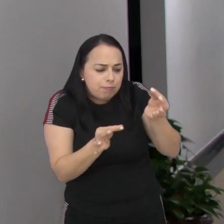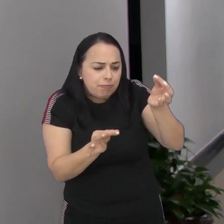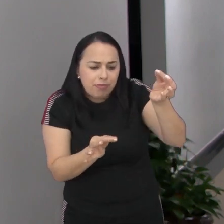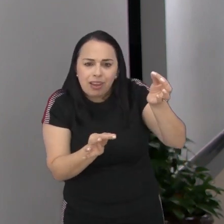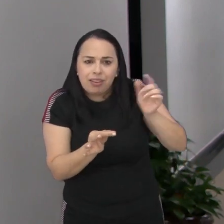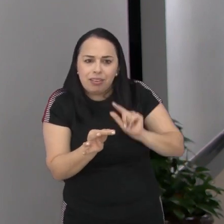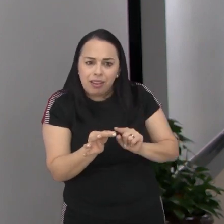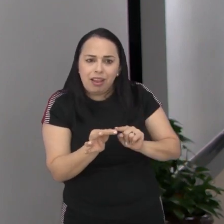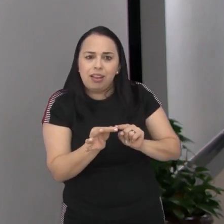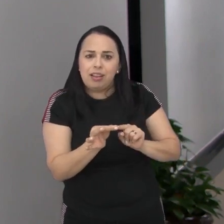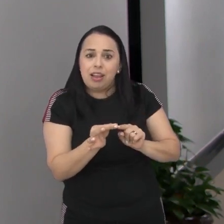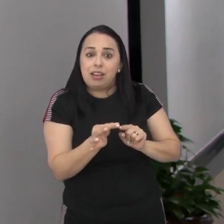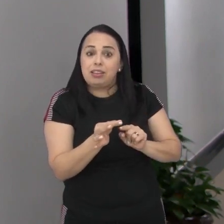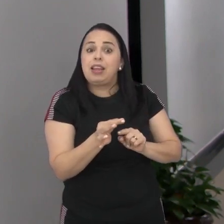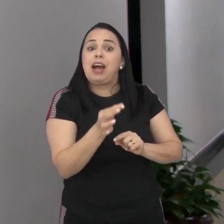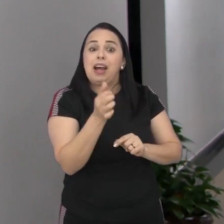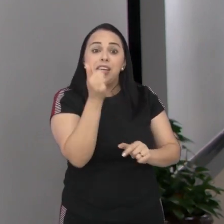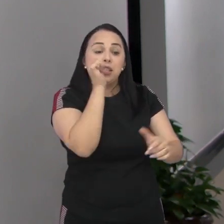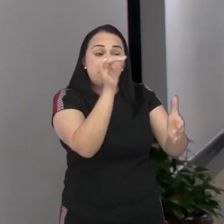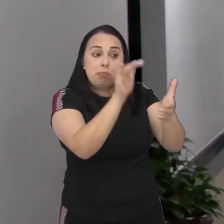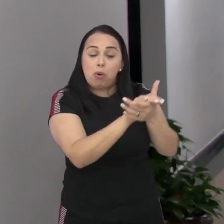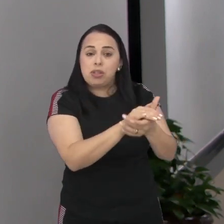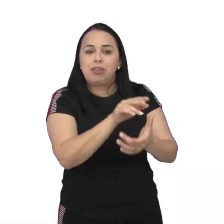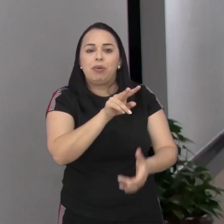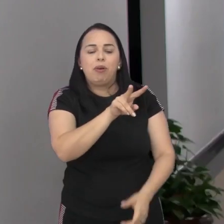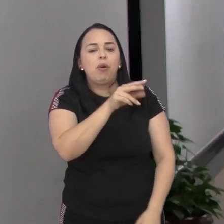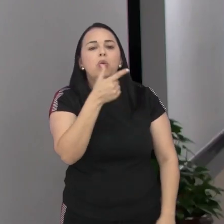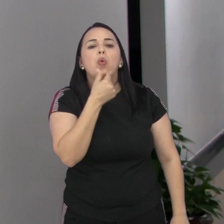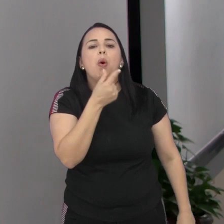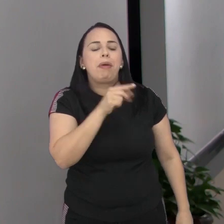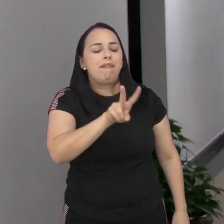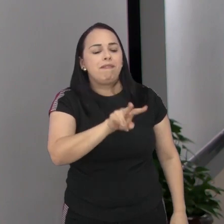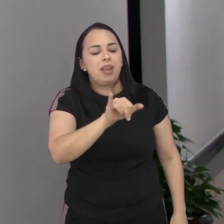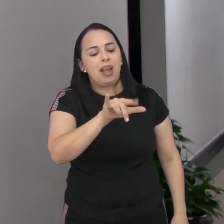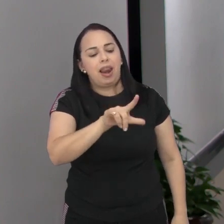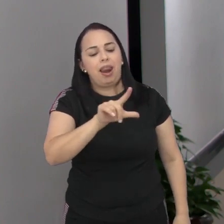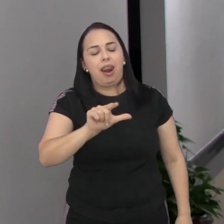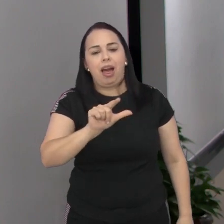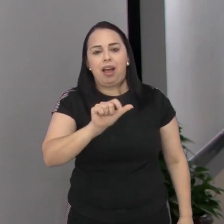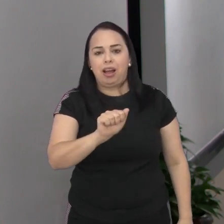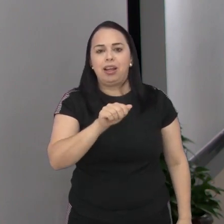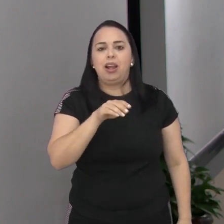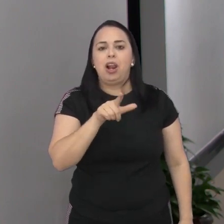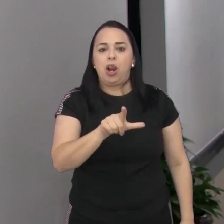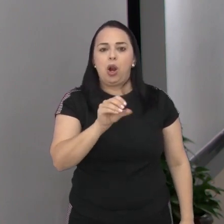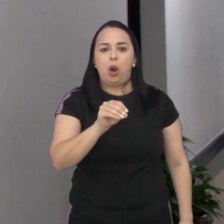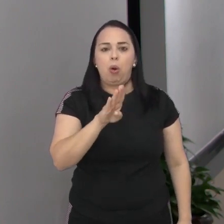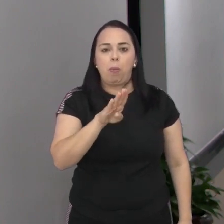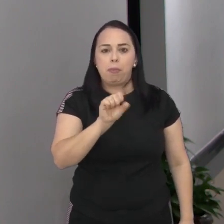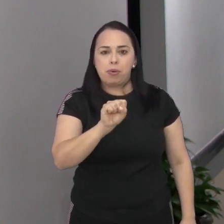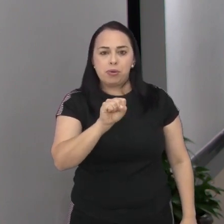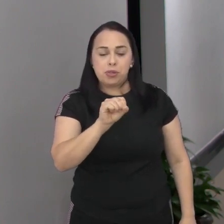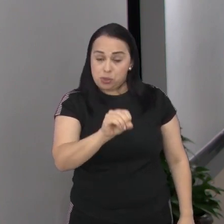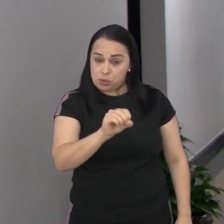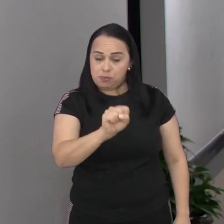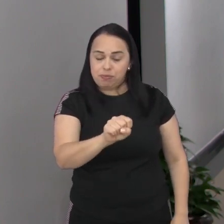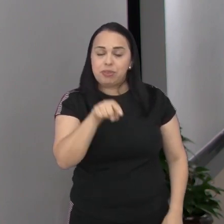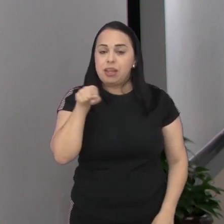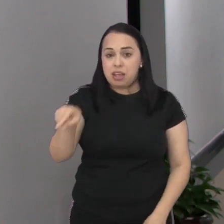foi da esposa do Vila Lobos, né? Então a ideia é essa. E espero que o maestro Bartolomeu ele